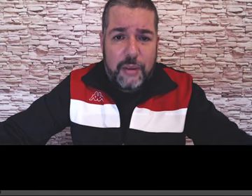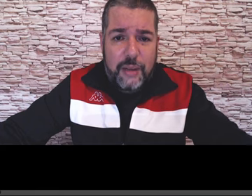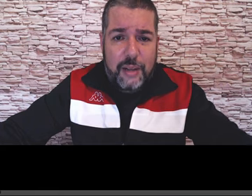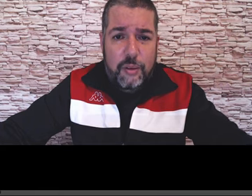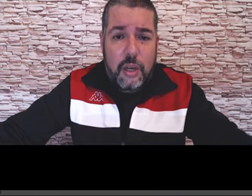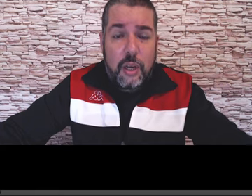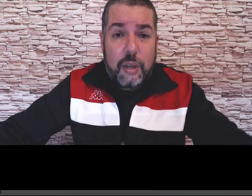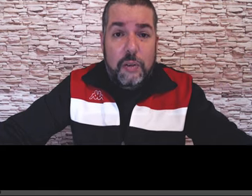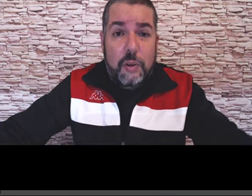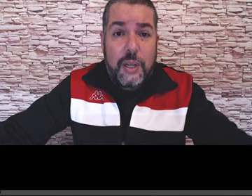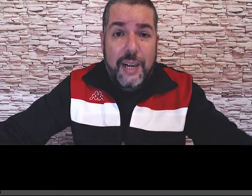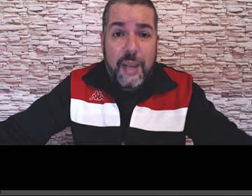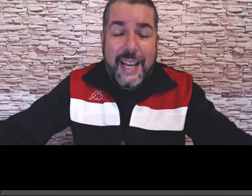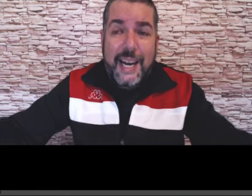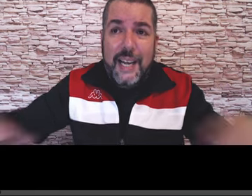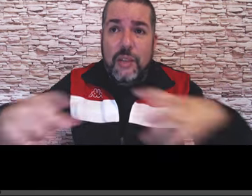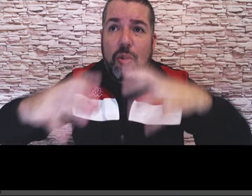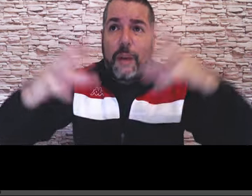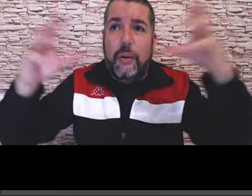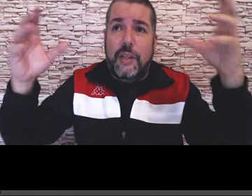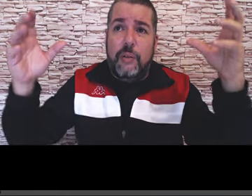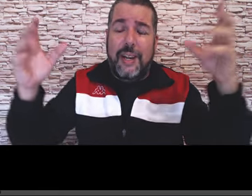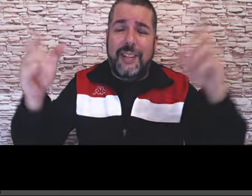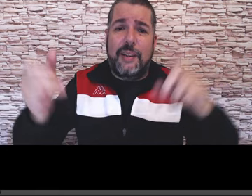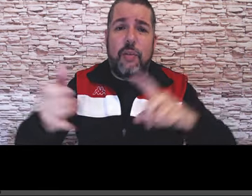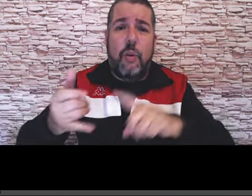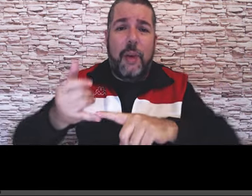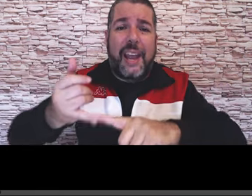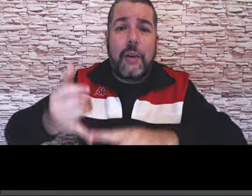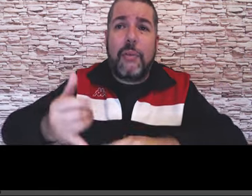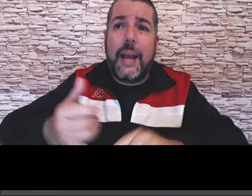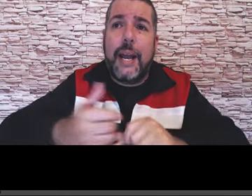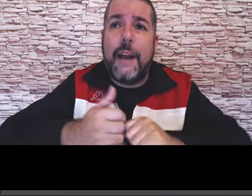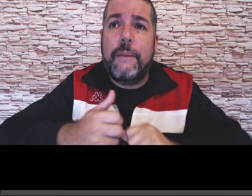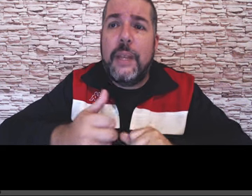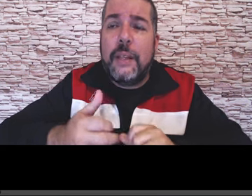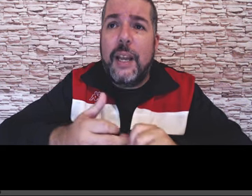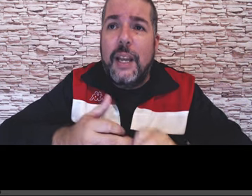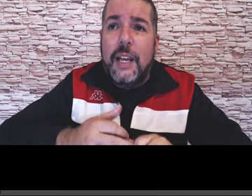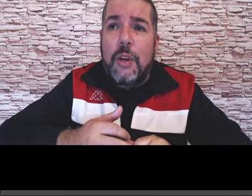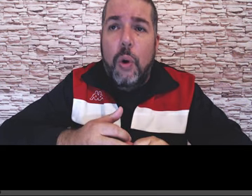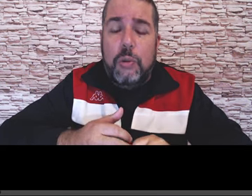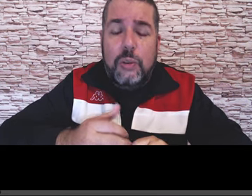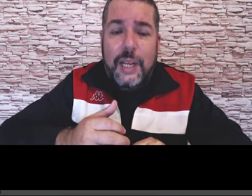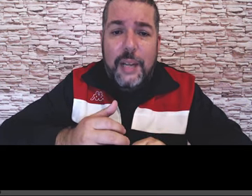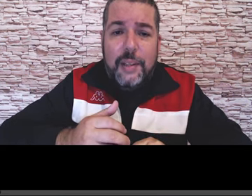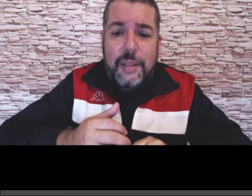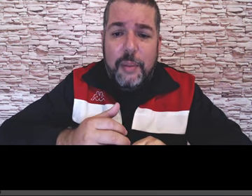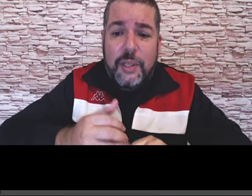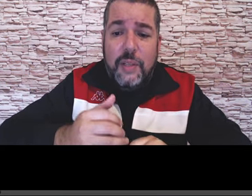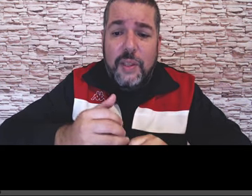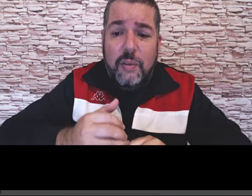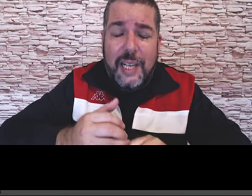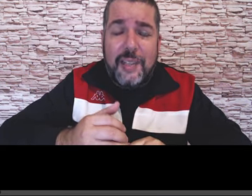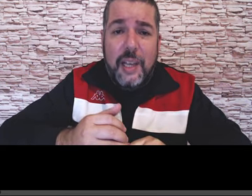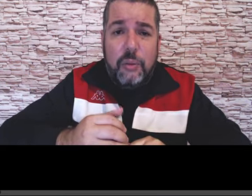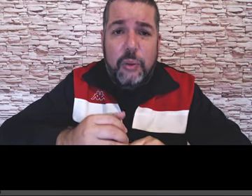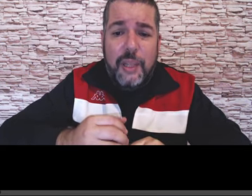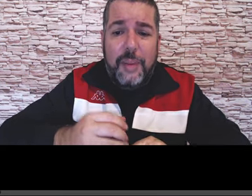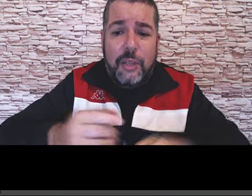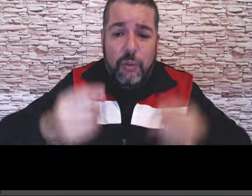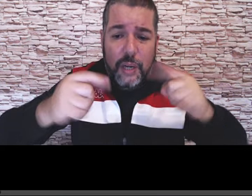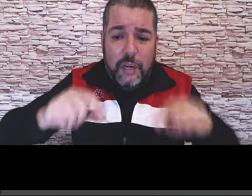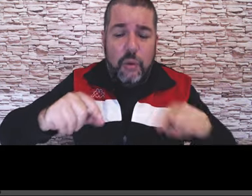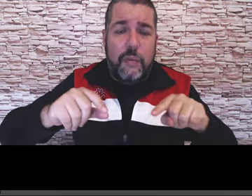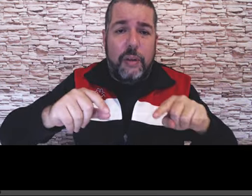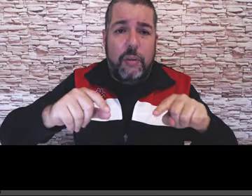mercado privado, tornando aí grandes tubarões da educação, como a Anhanguera, né? E outros grandes sistemas de ensino nasceram